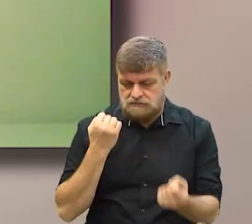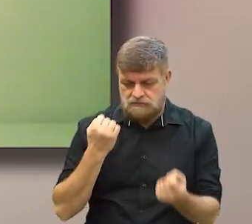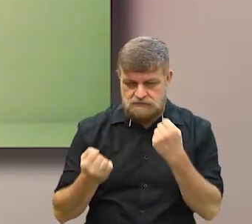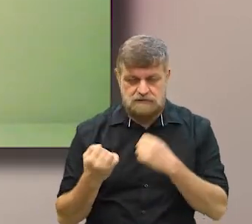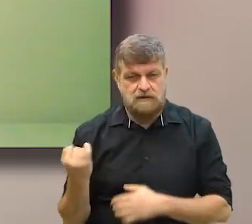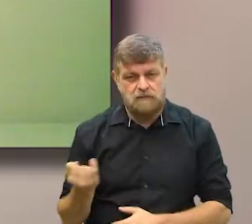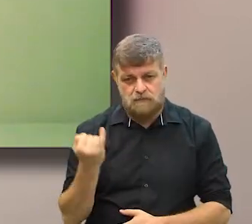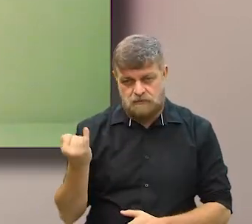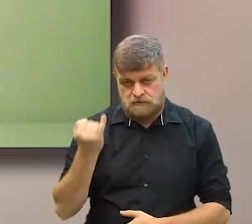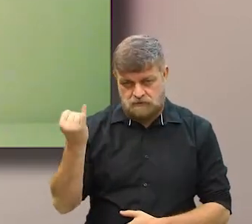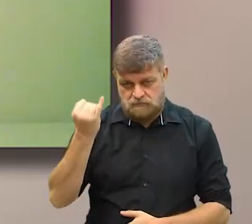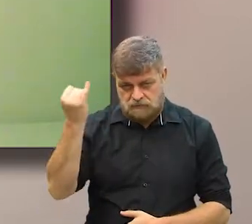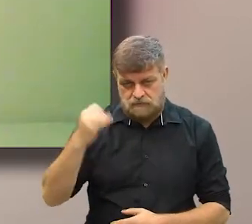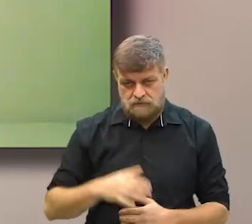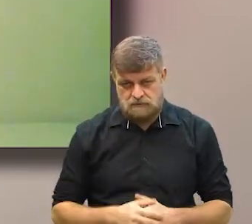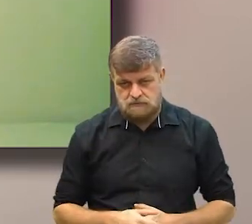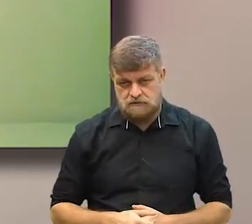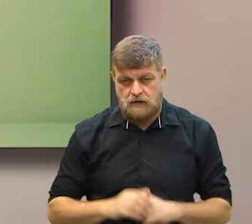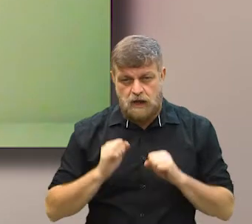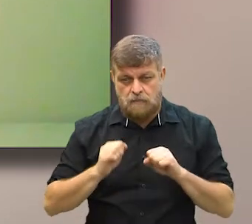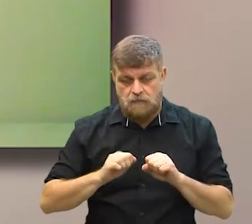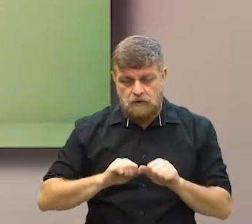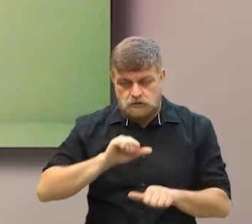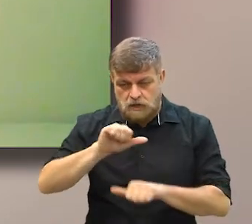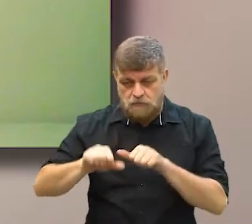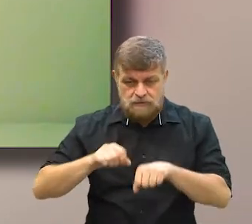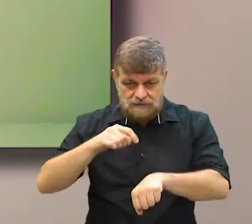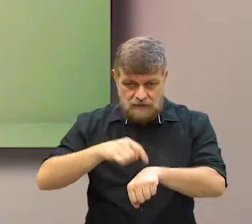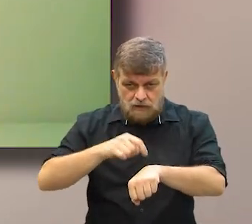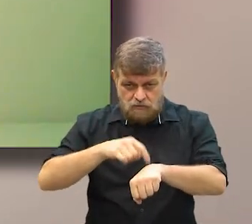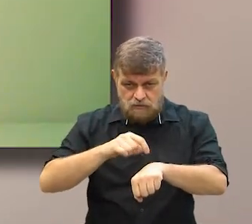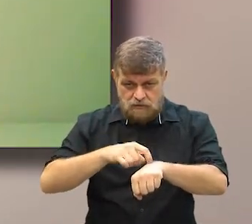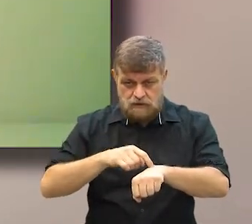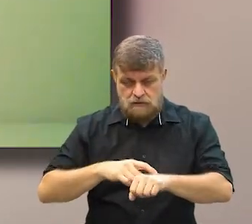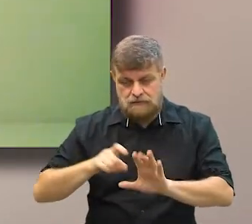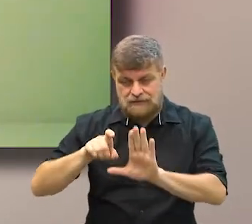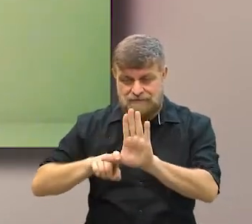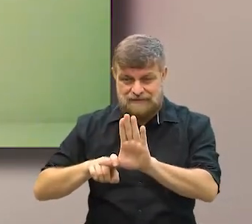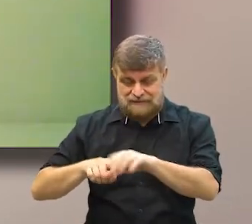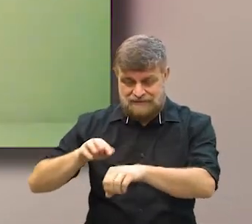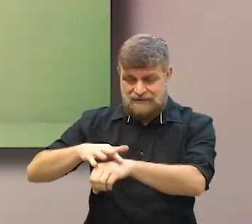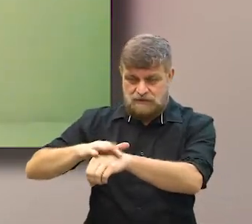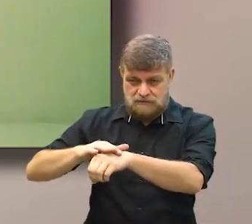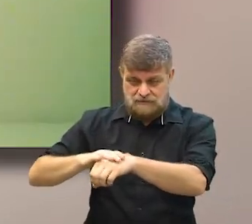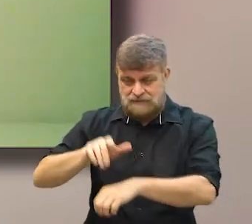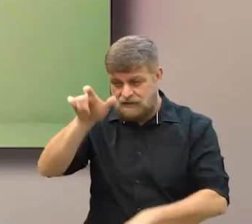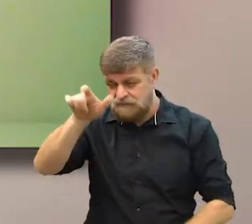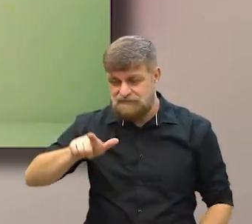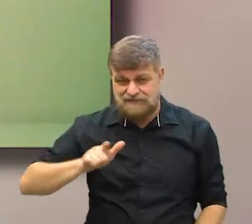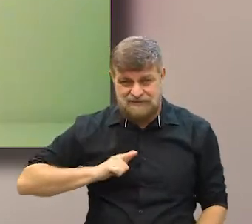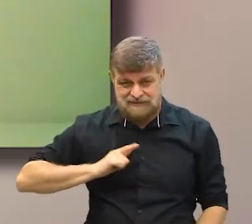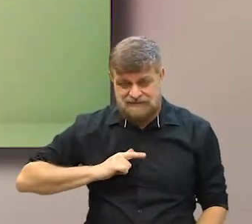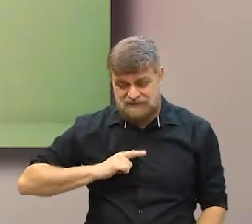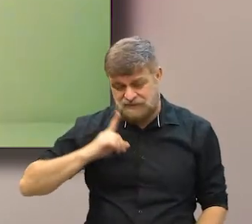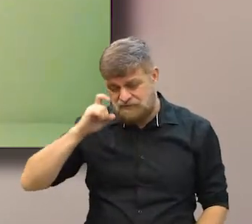atividade física é muito importante também. Ela pode variar de horário, dependendo até da patologia. As pessoas que têm dificuldade para começar